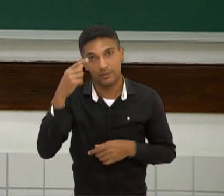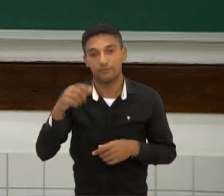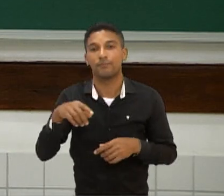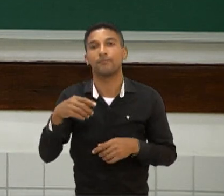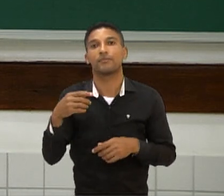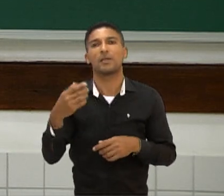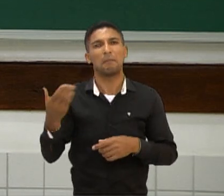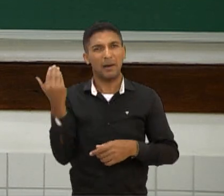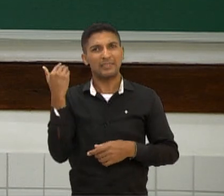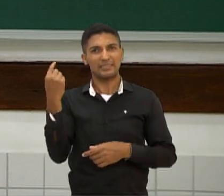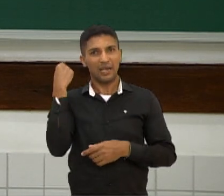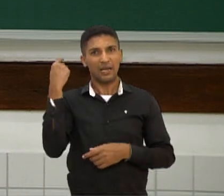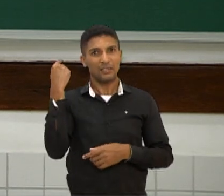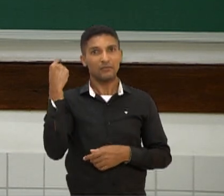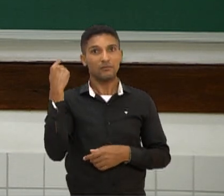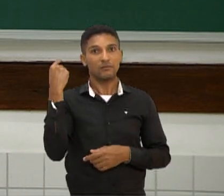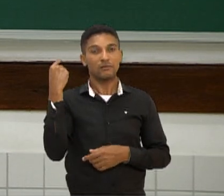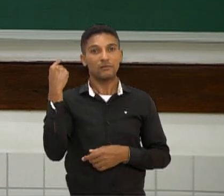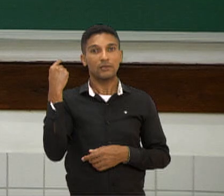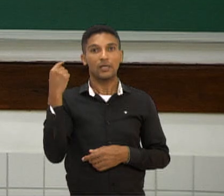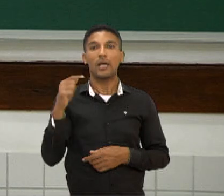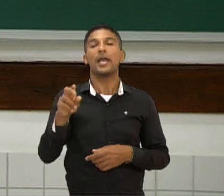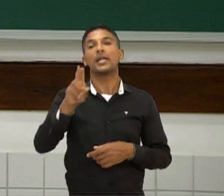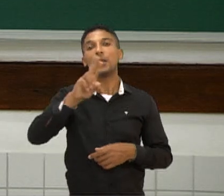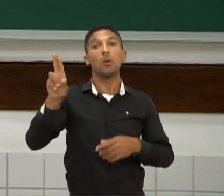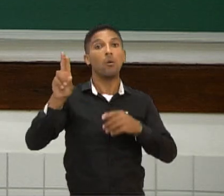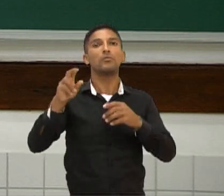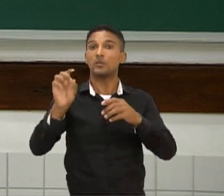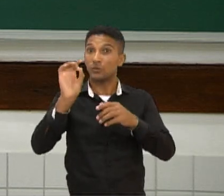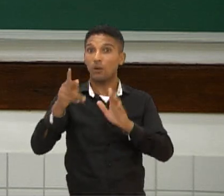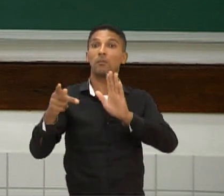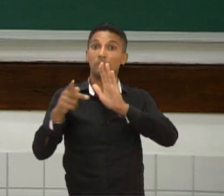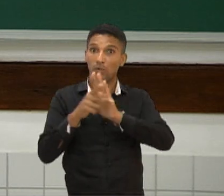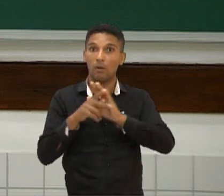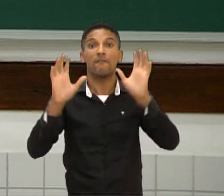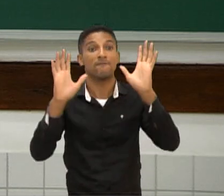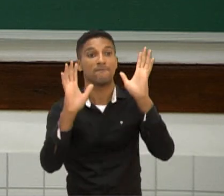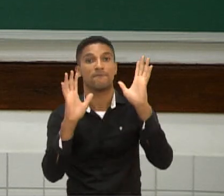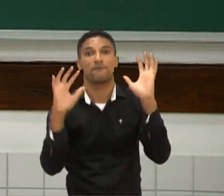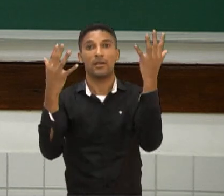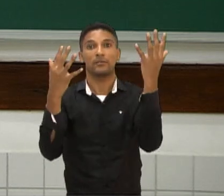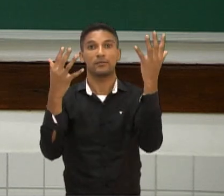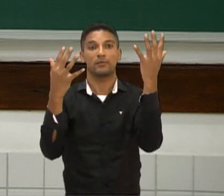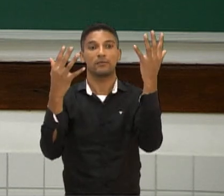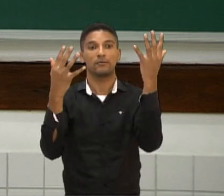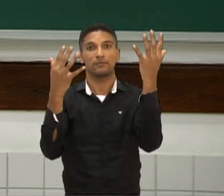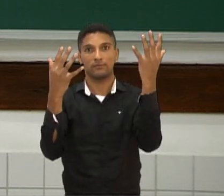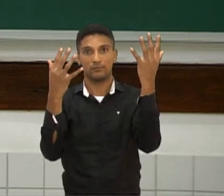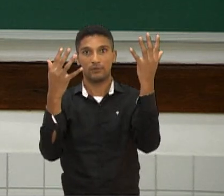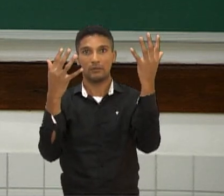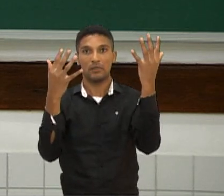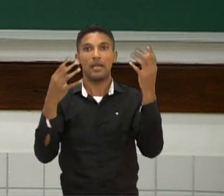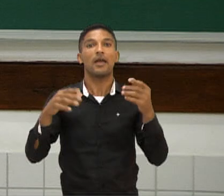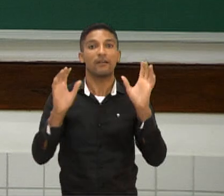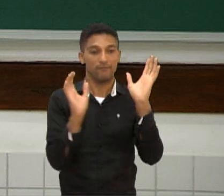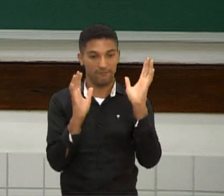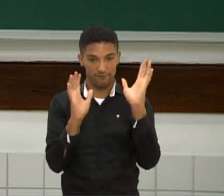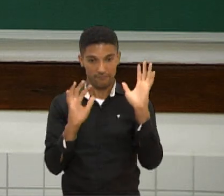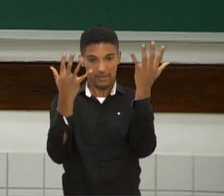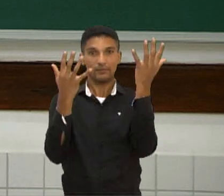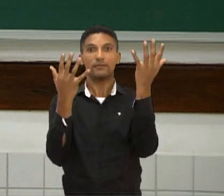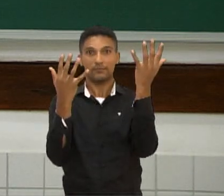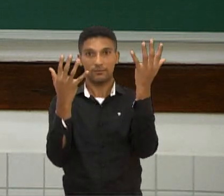mas a princípio eram nomes de festas, e festas bem parecidas. Porém, em lugares diferentes, iam surgindo nomes